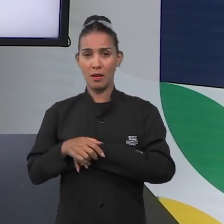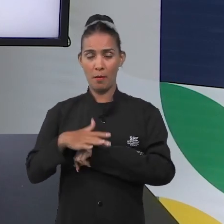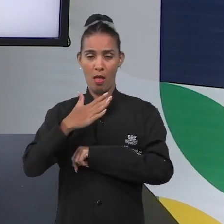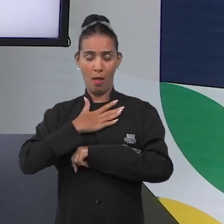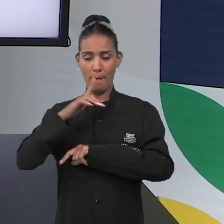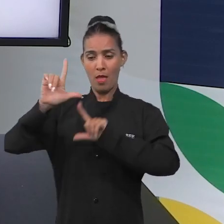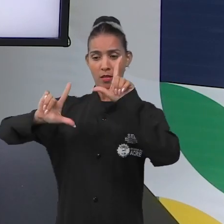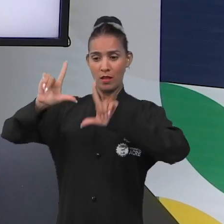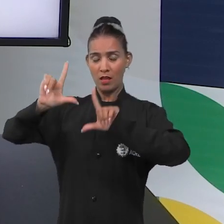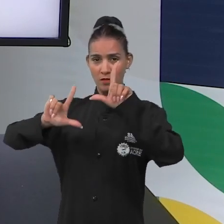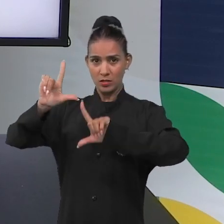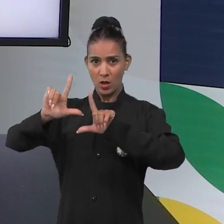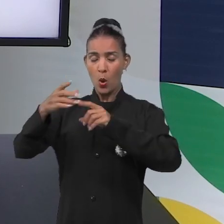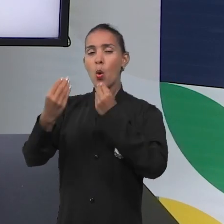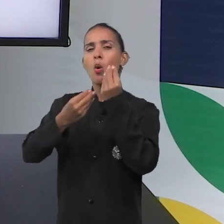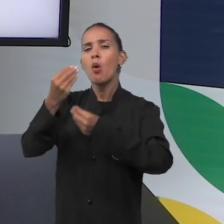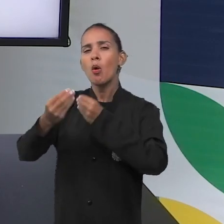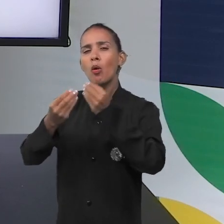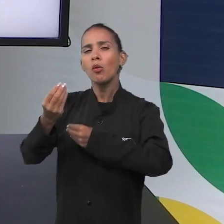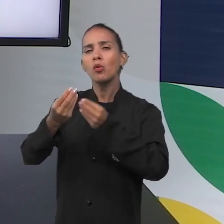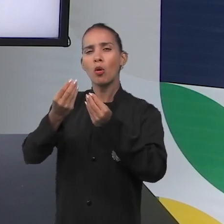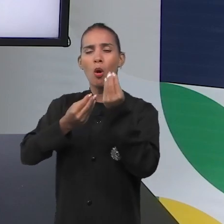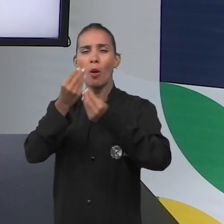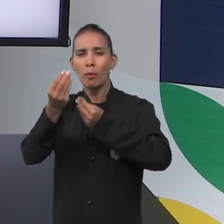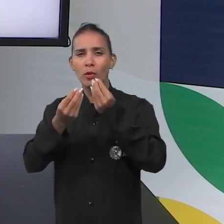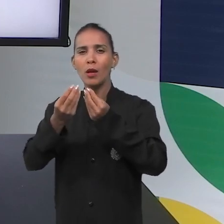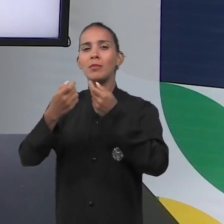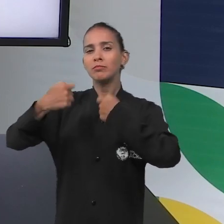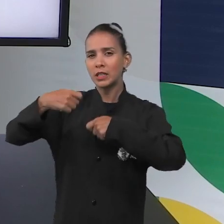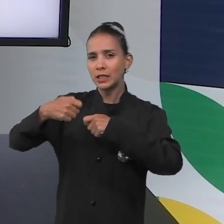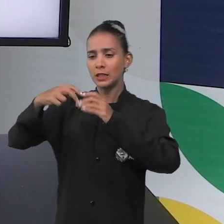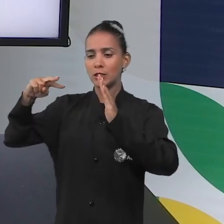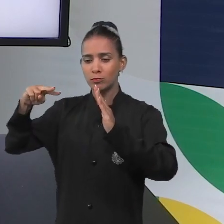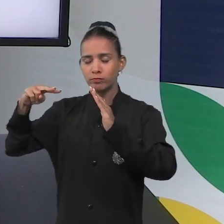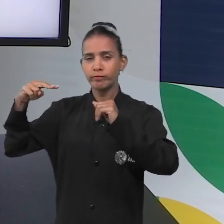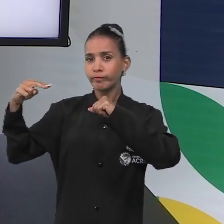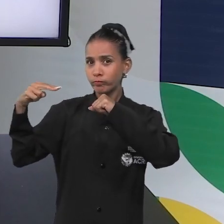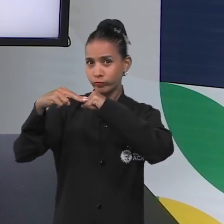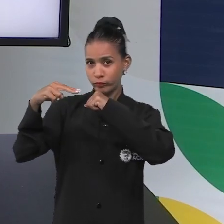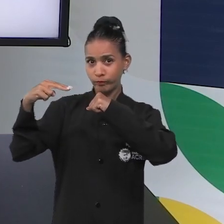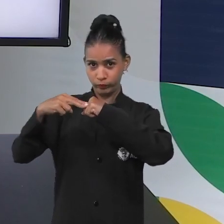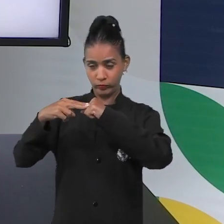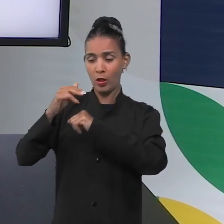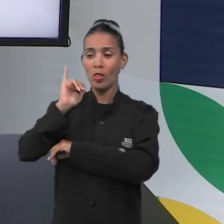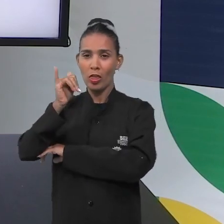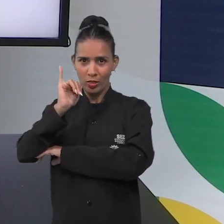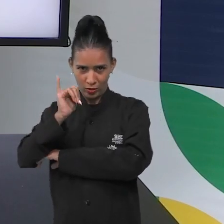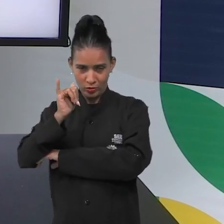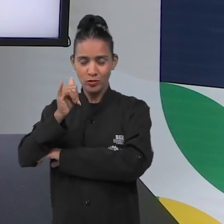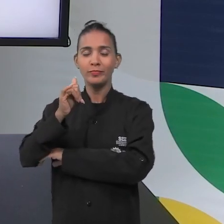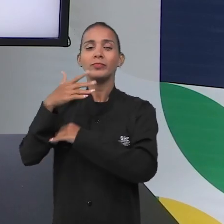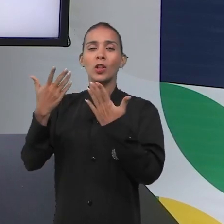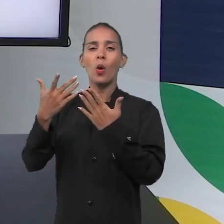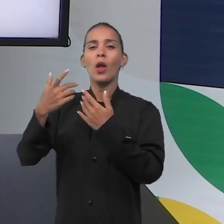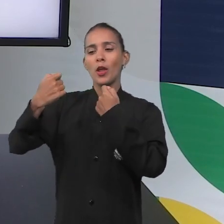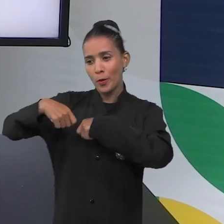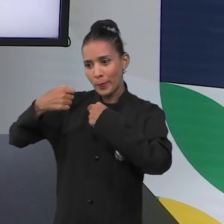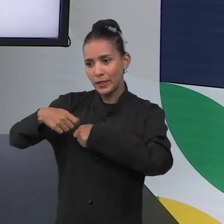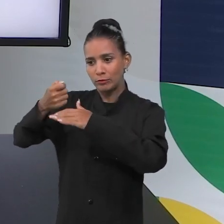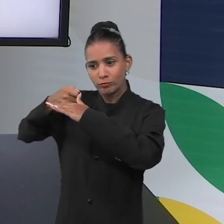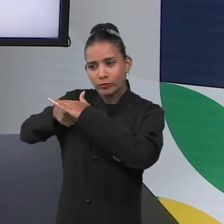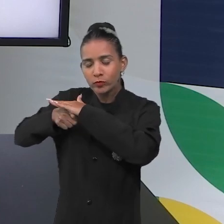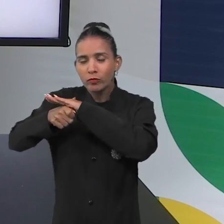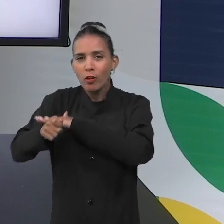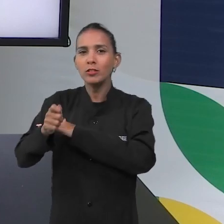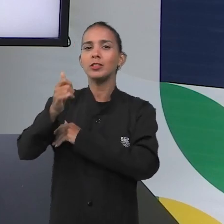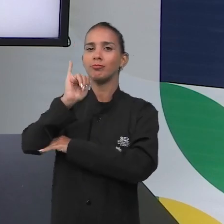funciona se eu colocar ela na tomada, ou seja, aquela reação ela foi provocada. Então, quando essa reação ela é provocada,